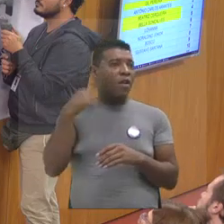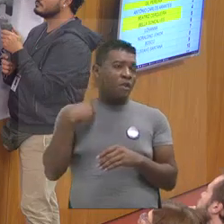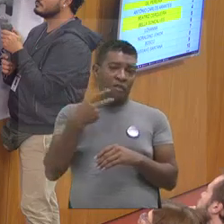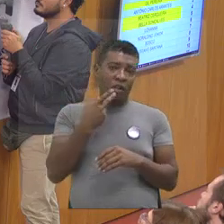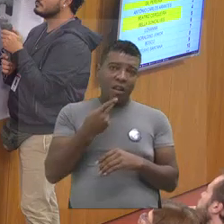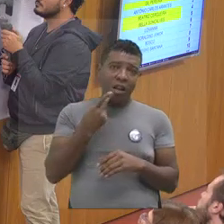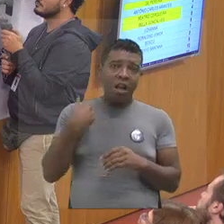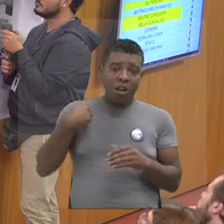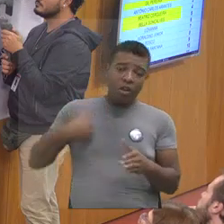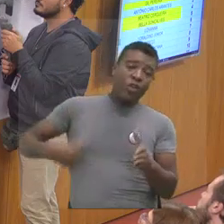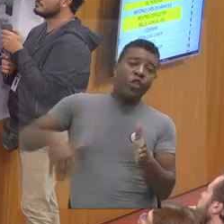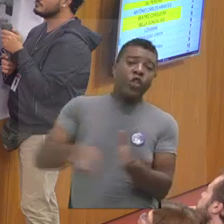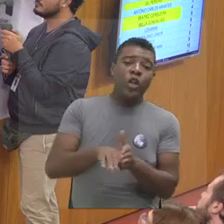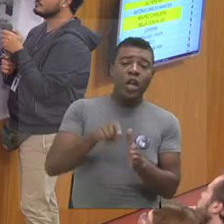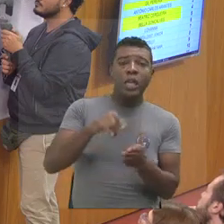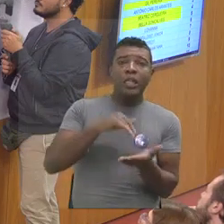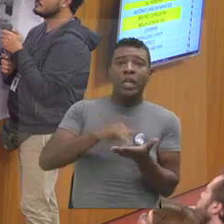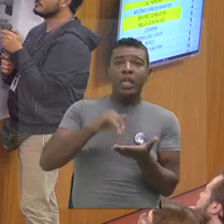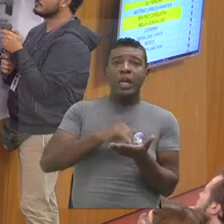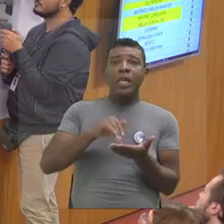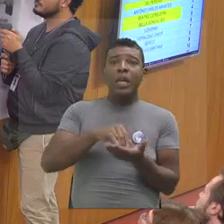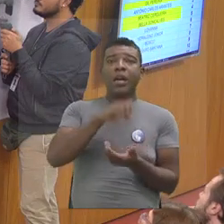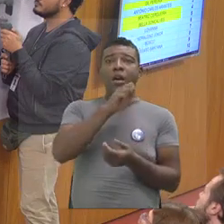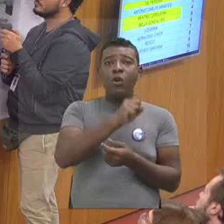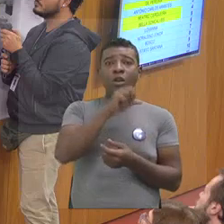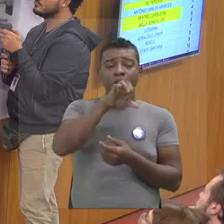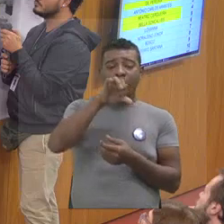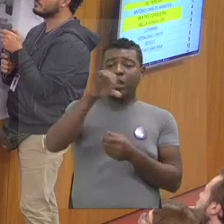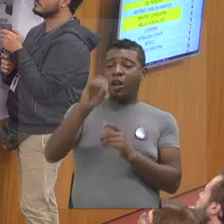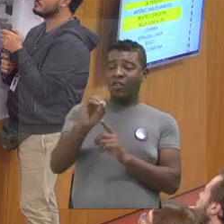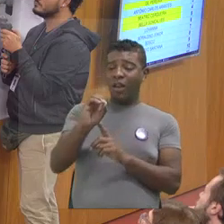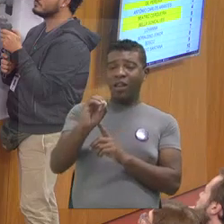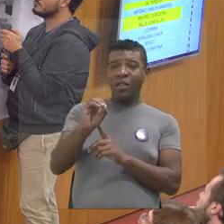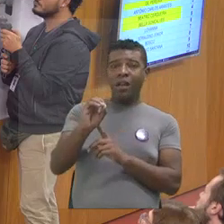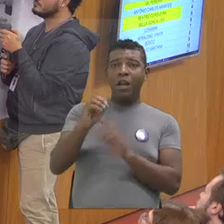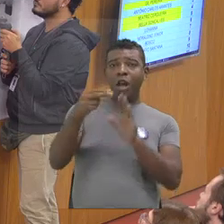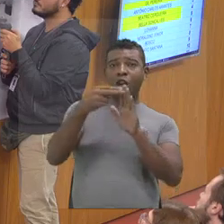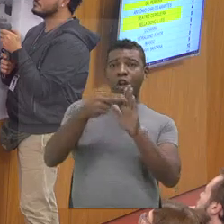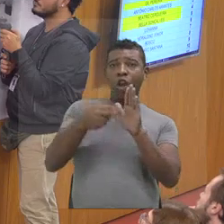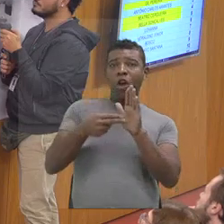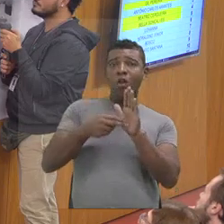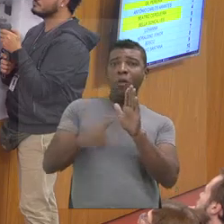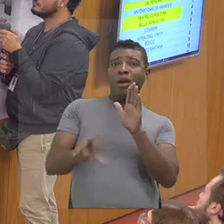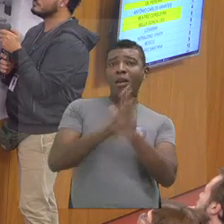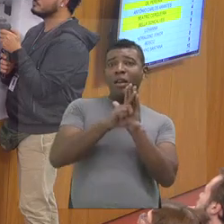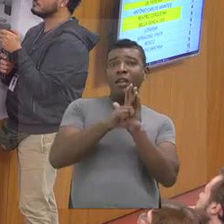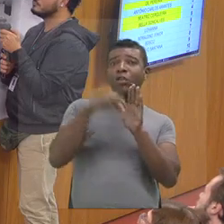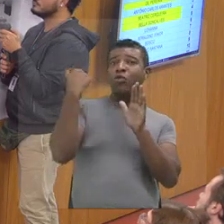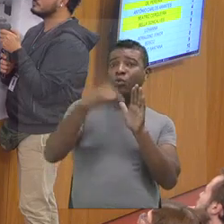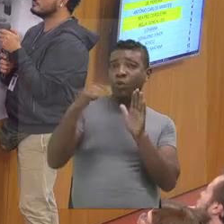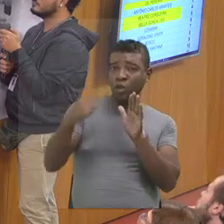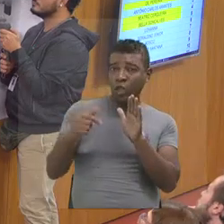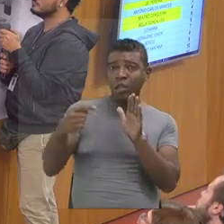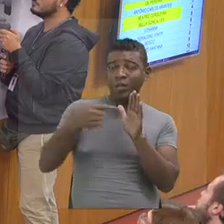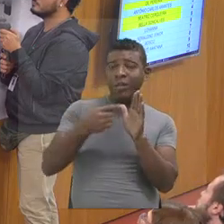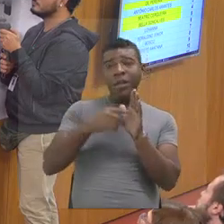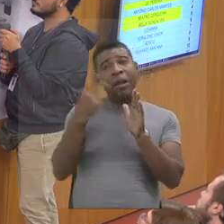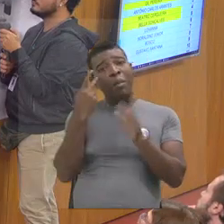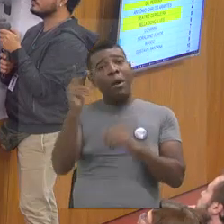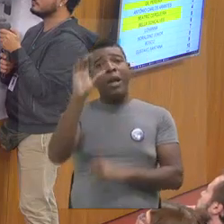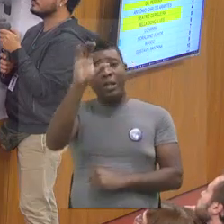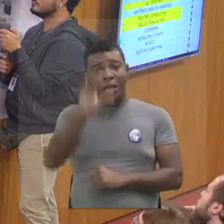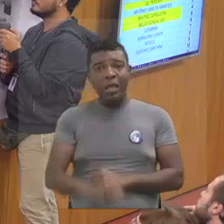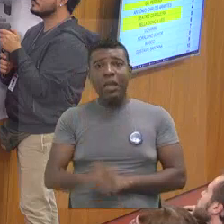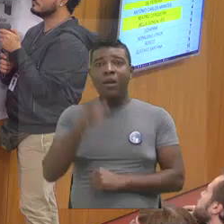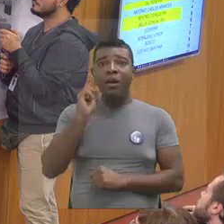levantamos 890 novas inflegais que vestem sobre as autorizativos isso pro cidadão é um